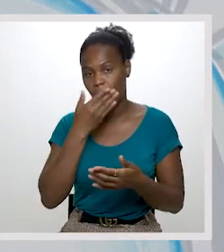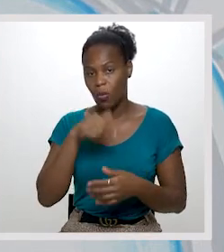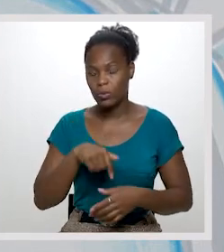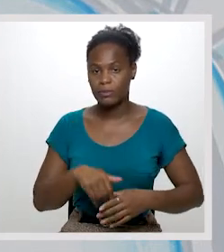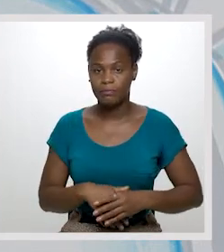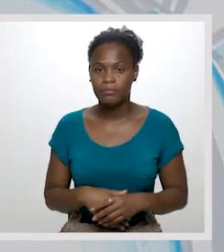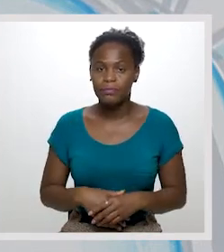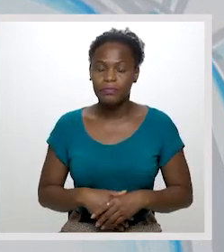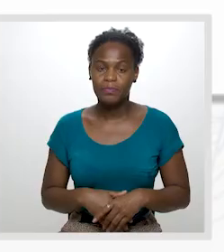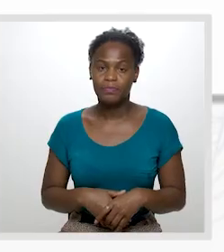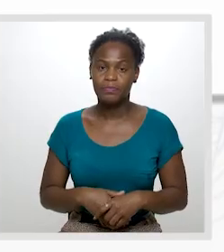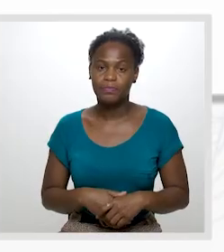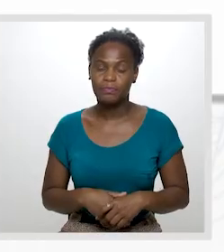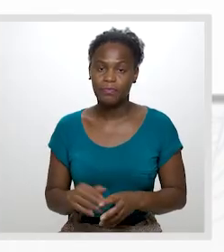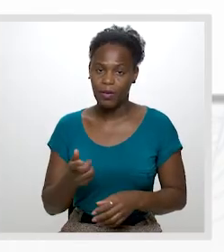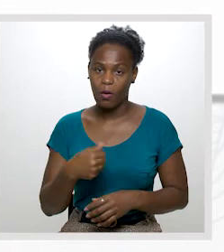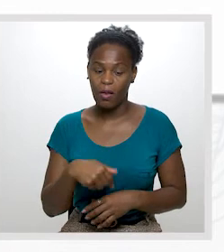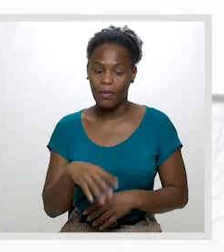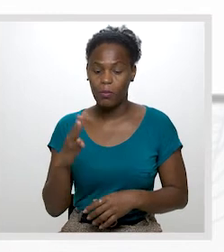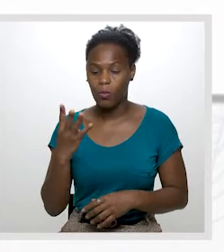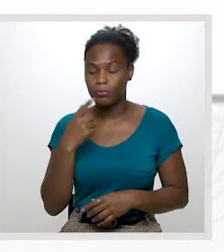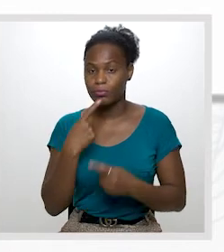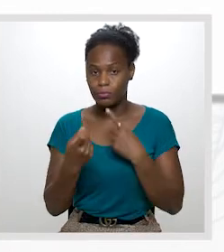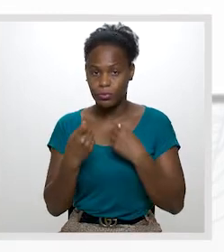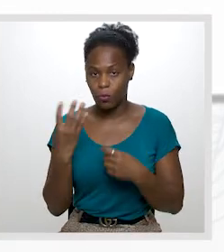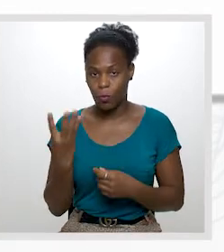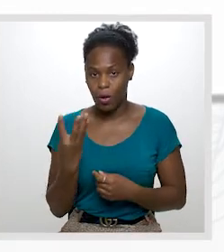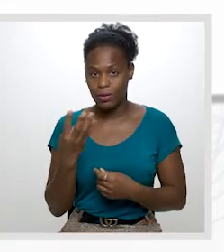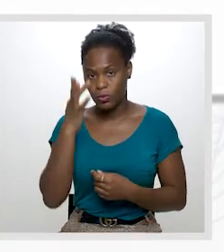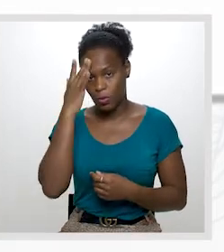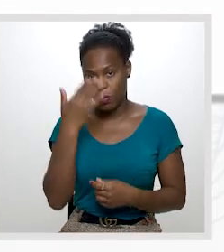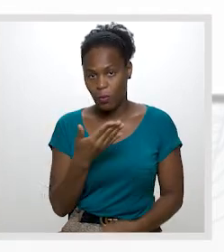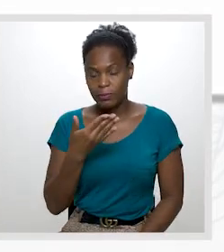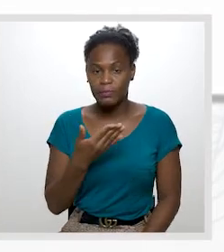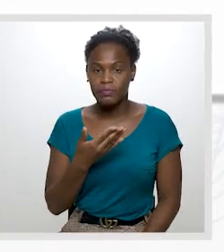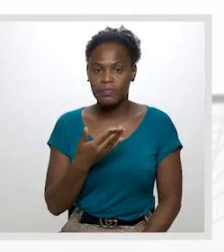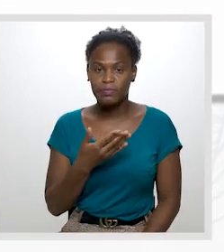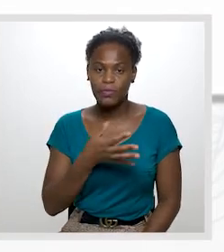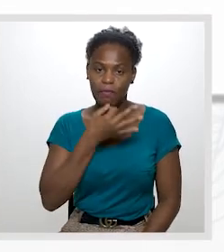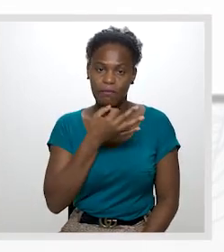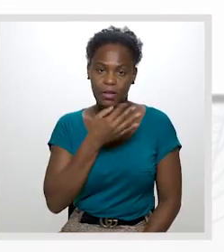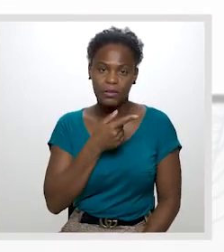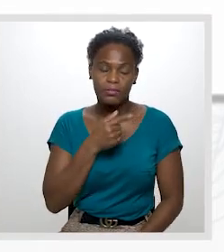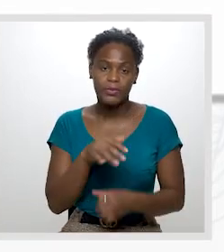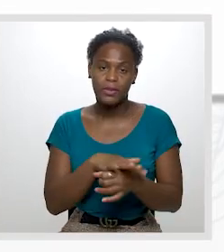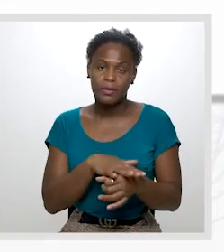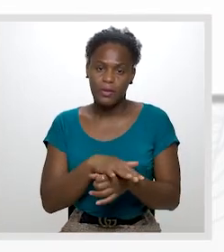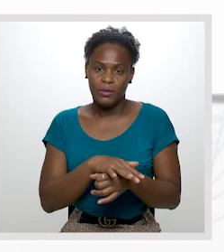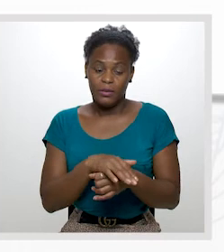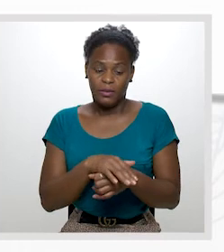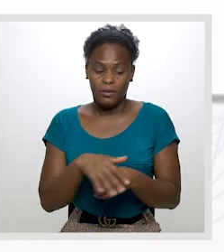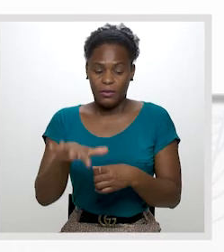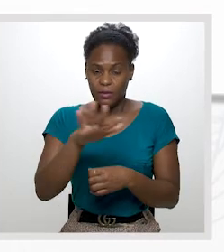da nossa aula. Temos 4 questões. Número 1, refira a